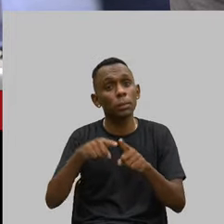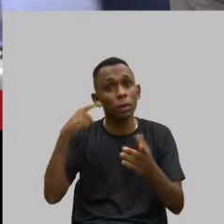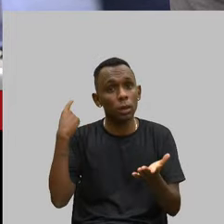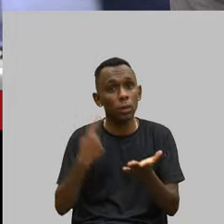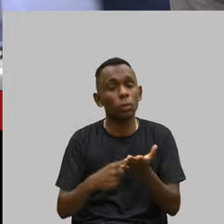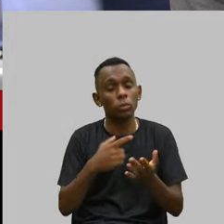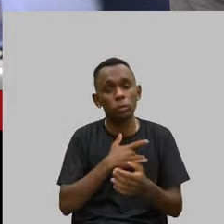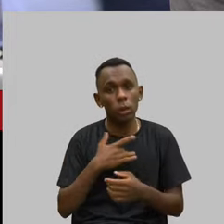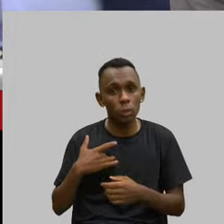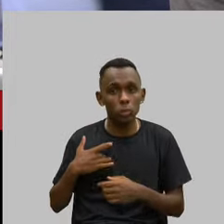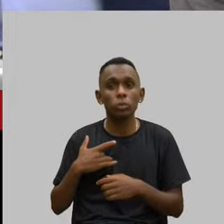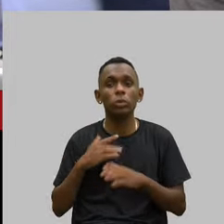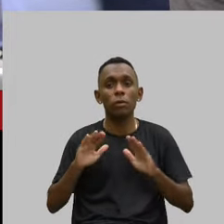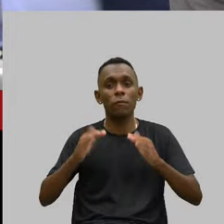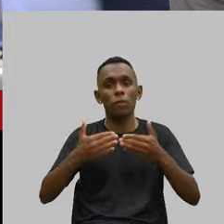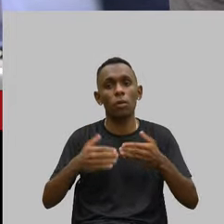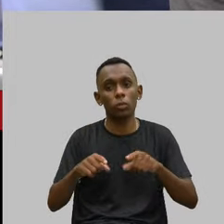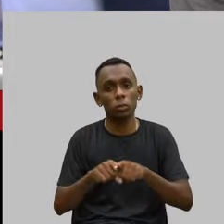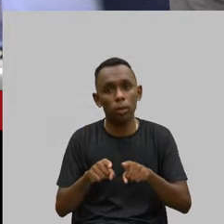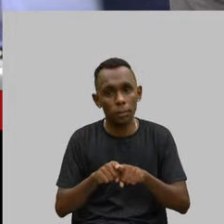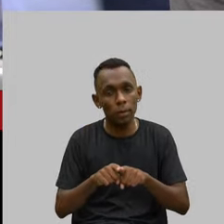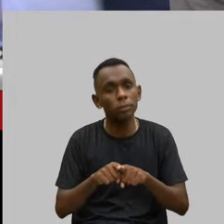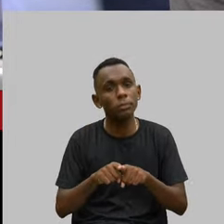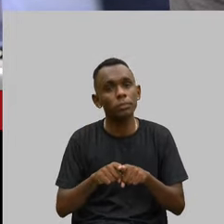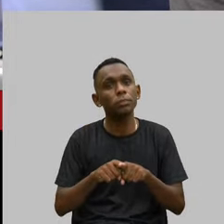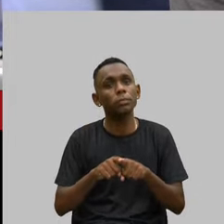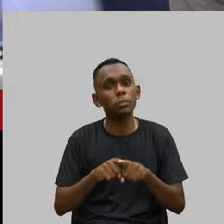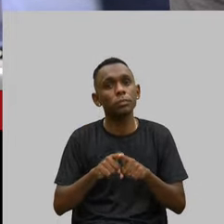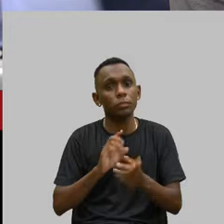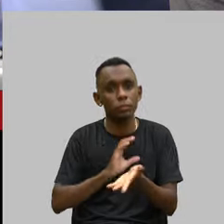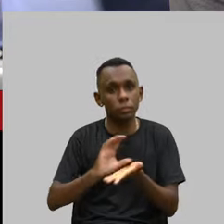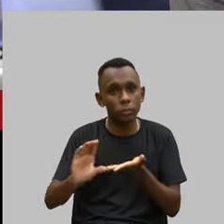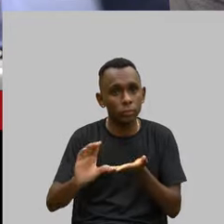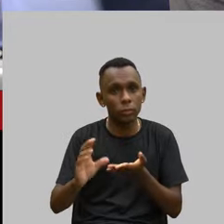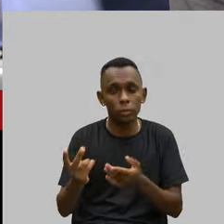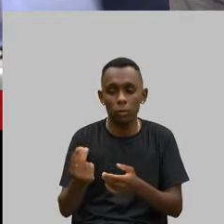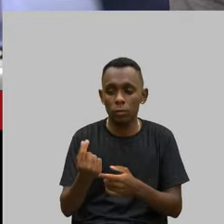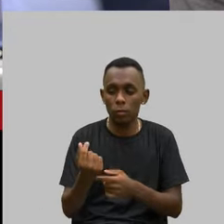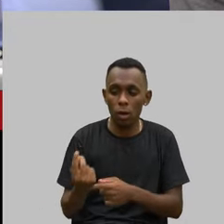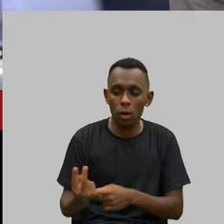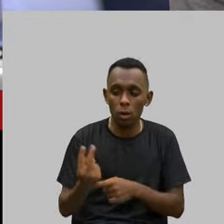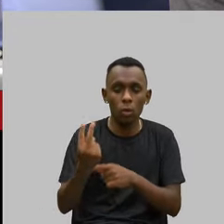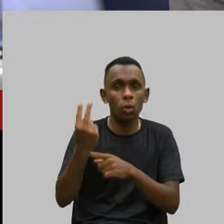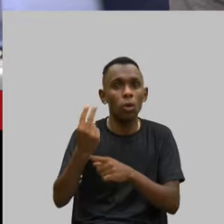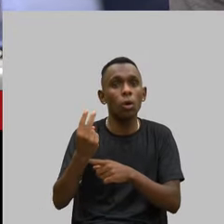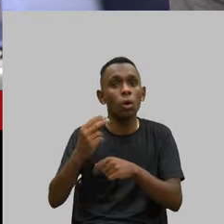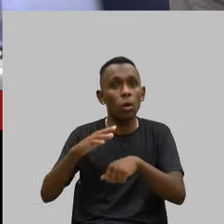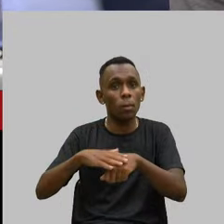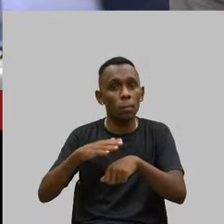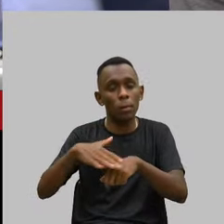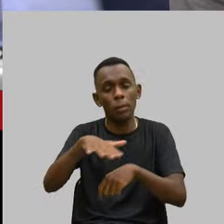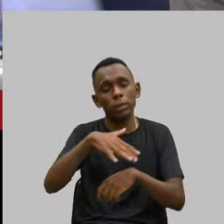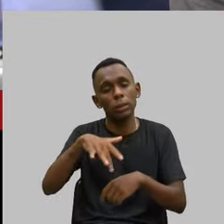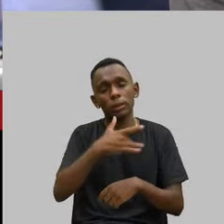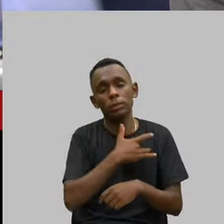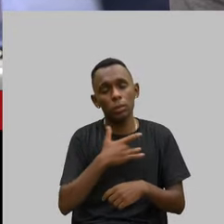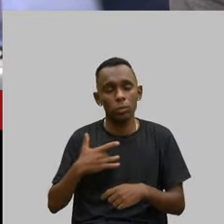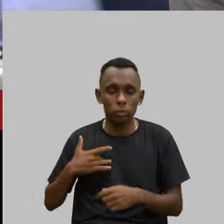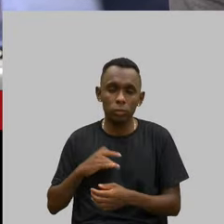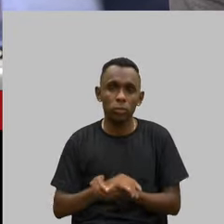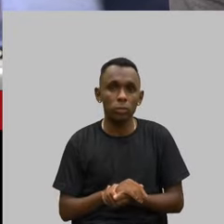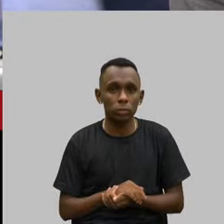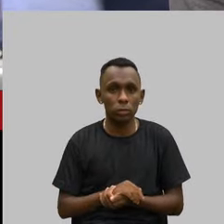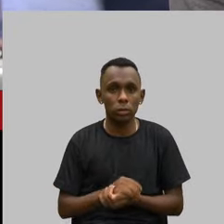saúde que focou basicamente sobre a o repasse de valores relativos ao índice de saúde o o